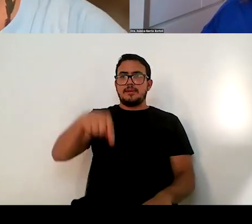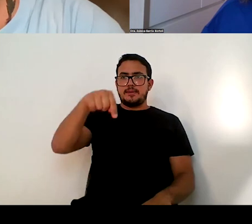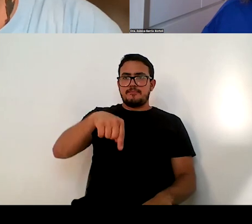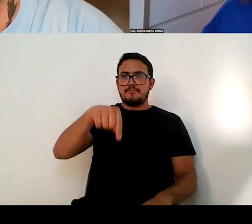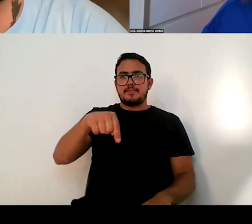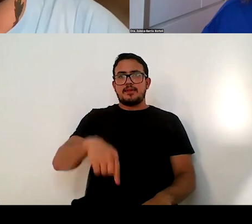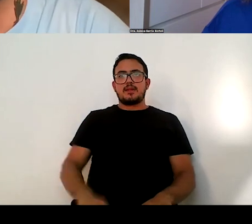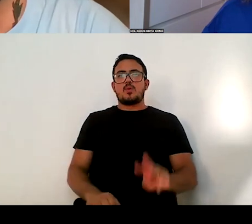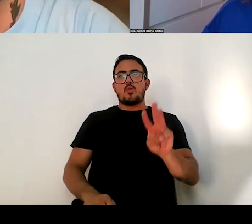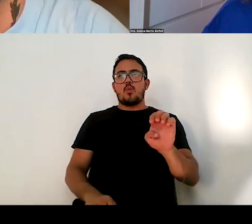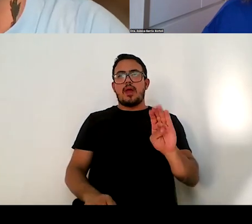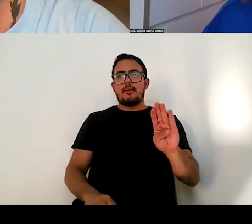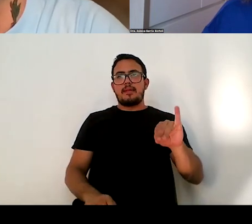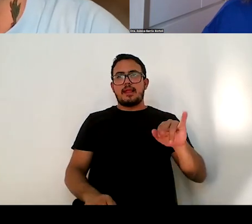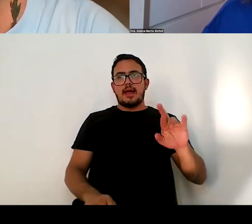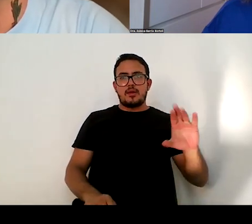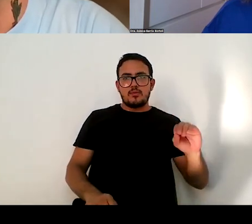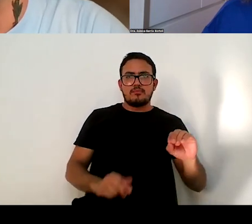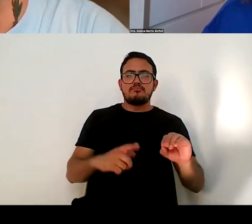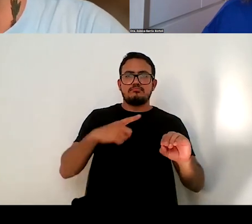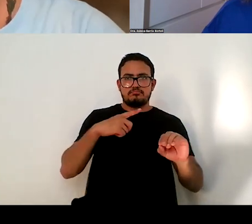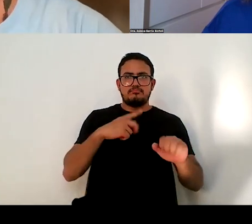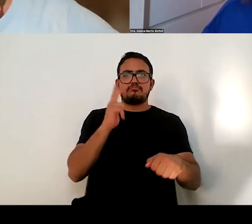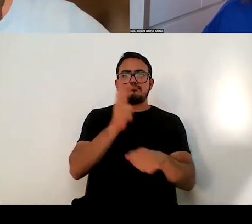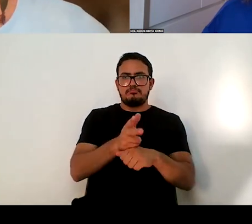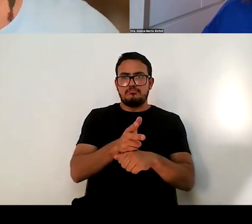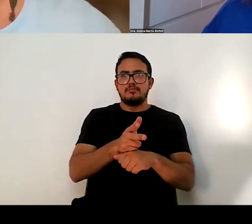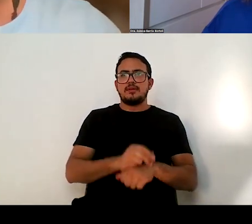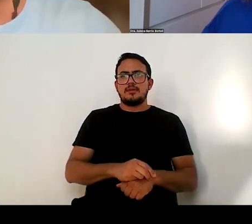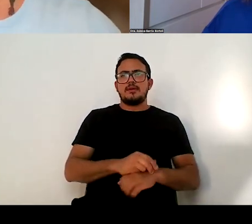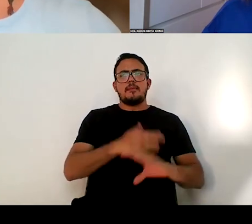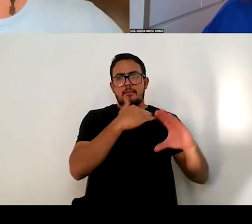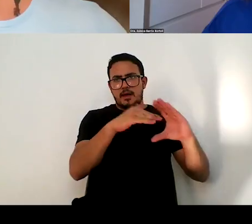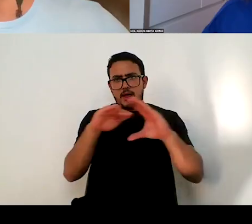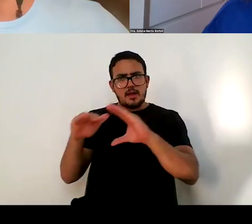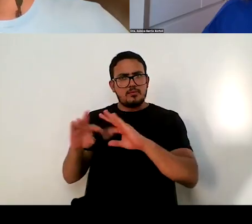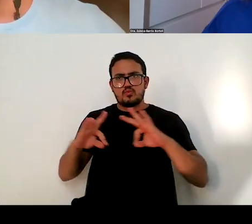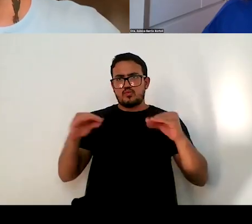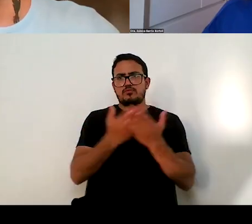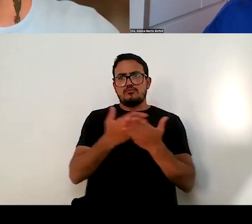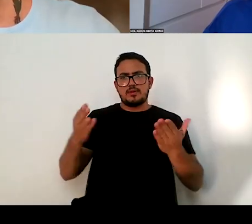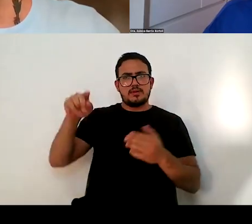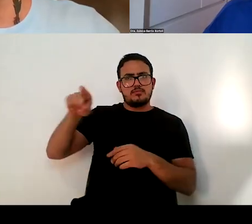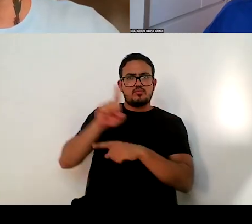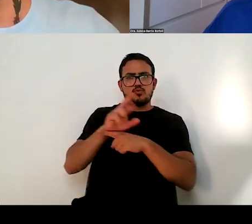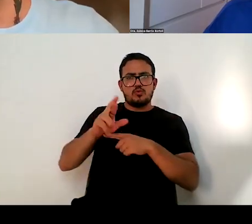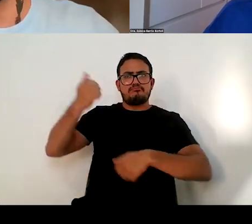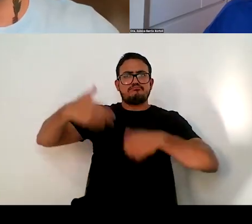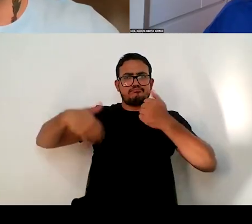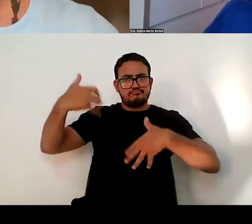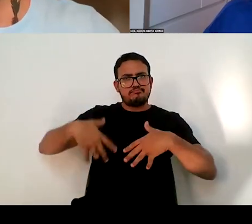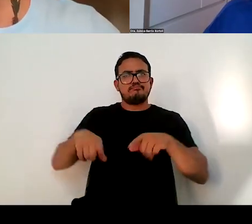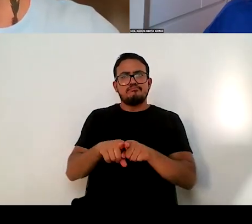vamos disponibilizar ele novamente para vocês, assim como a apresentação da doutora. Então, vão